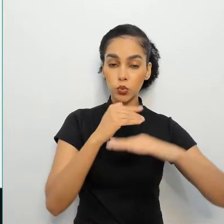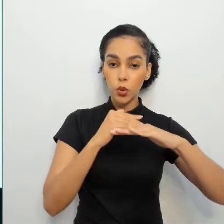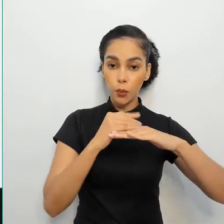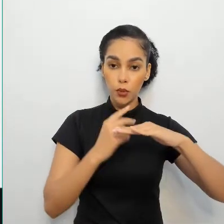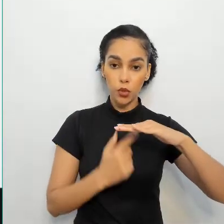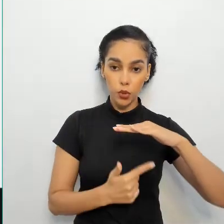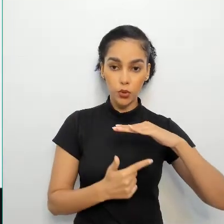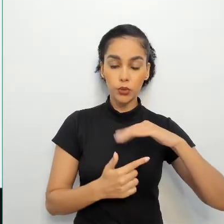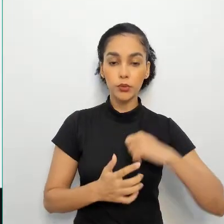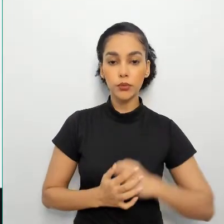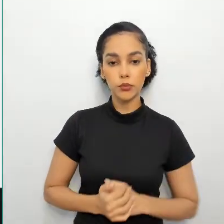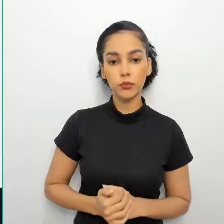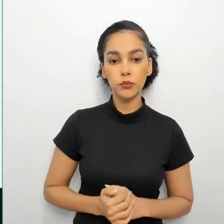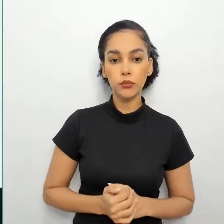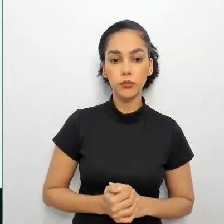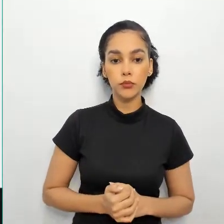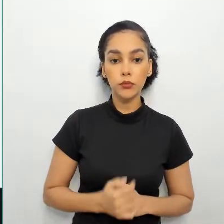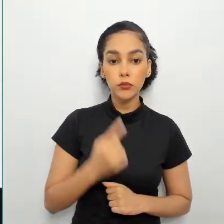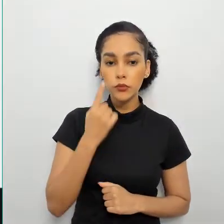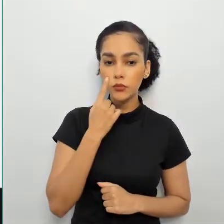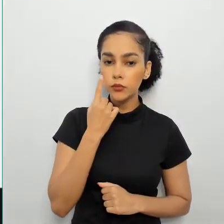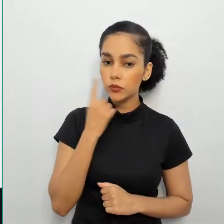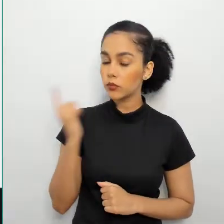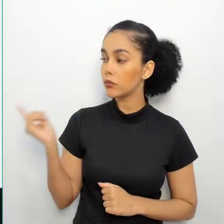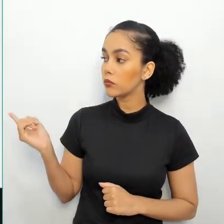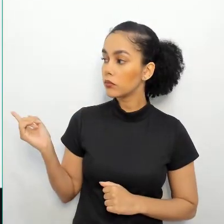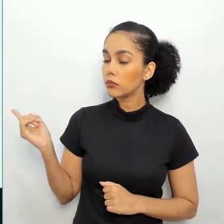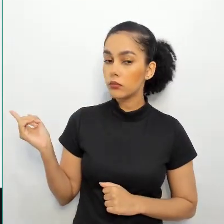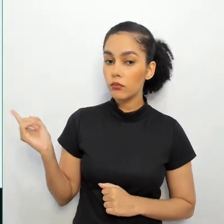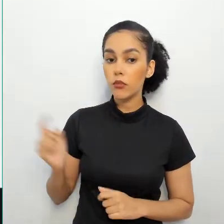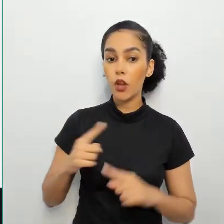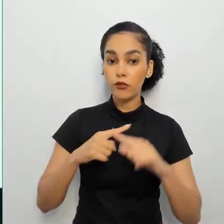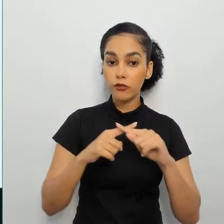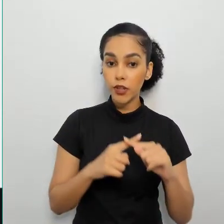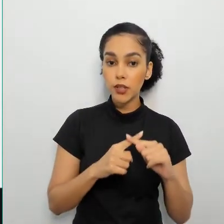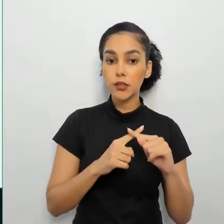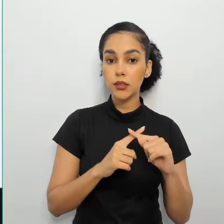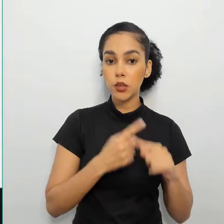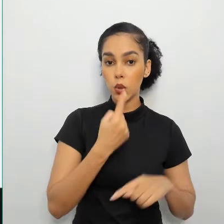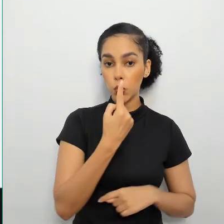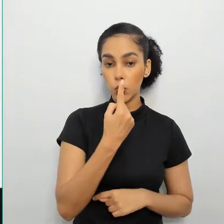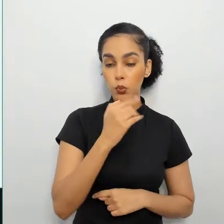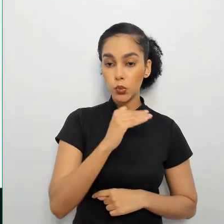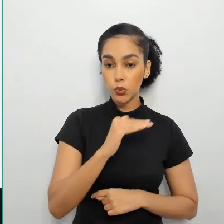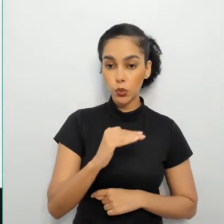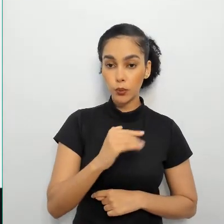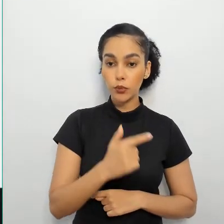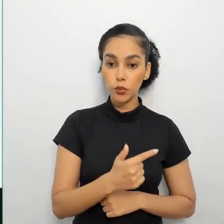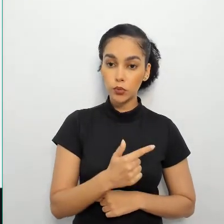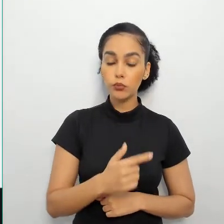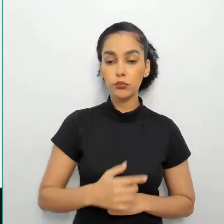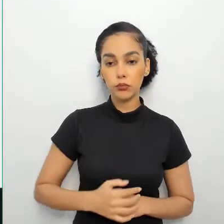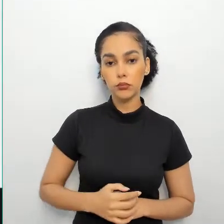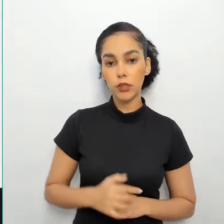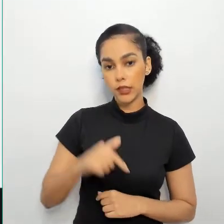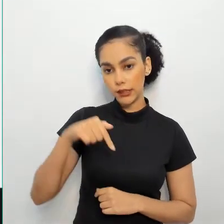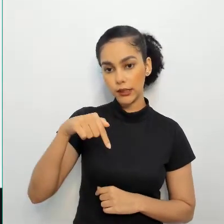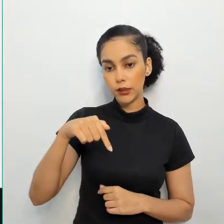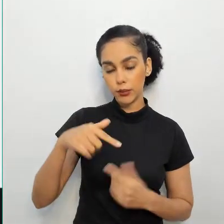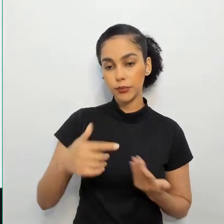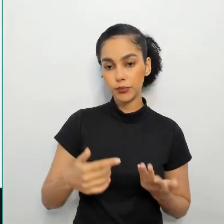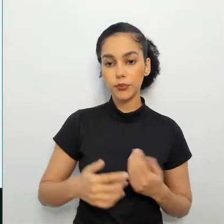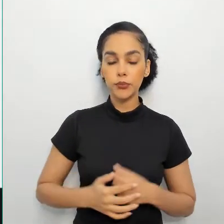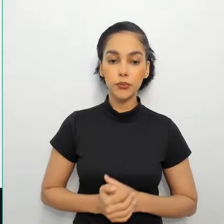vezes 1 sobre 2, ou seja, é o termo A2, vezes o próximo, vezes 1 sobre 2, que é a razão.